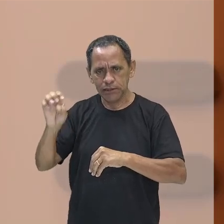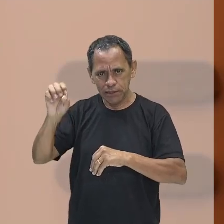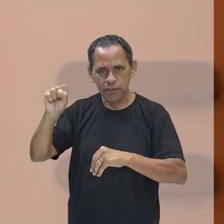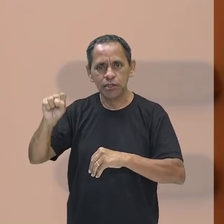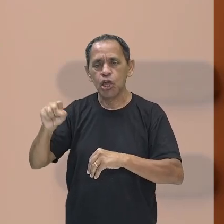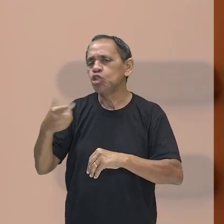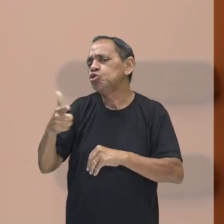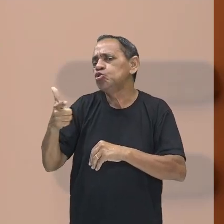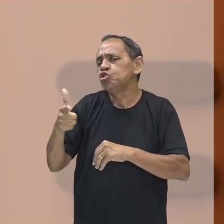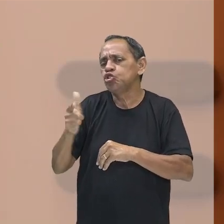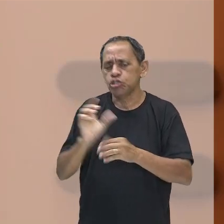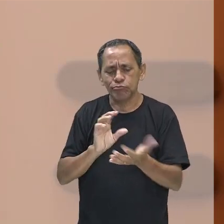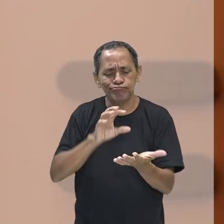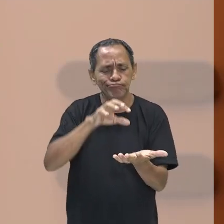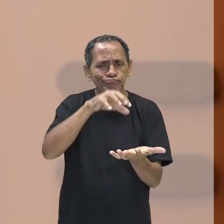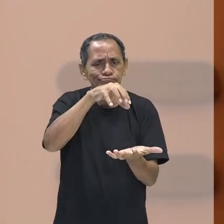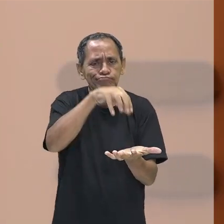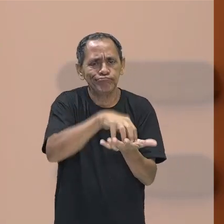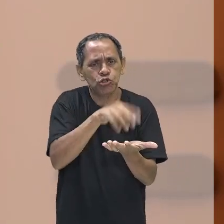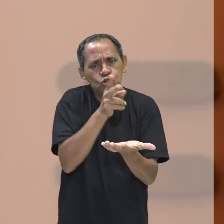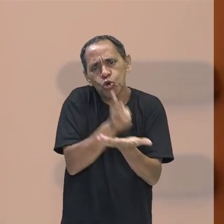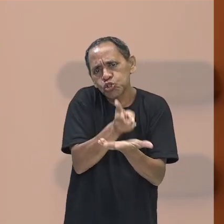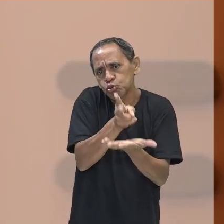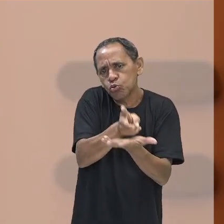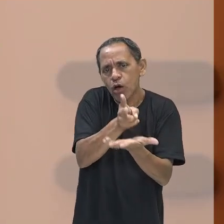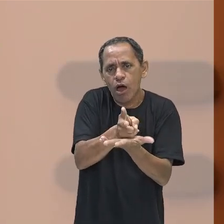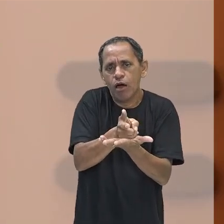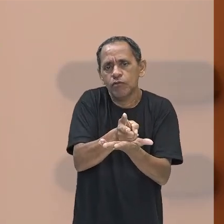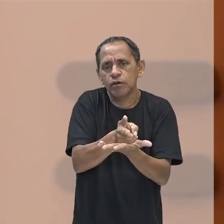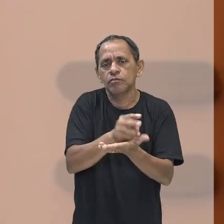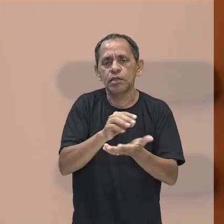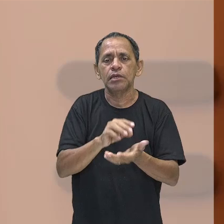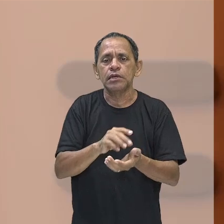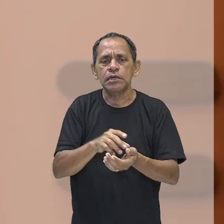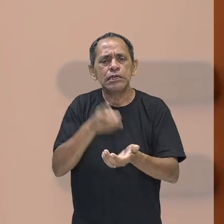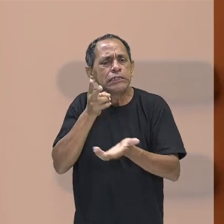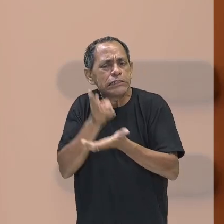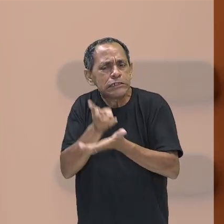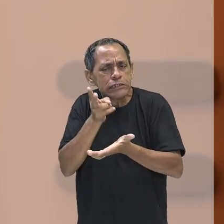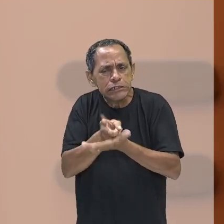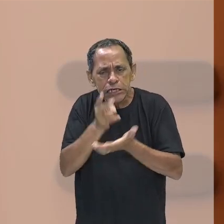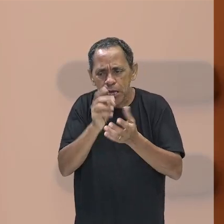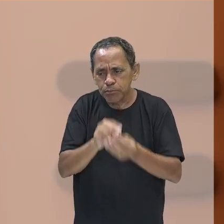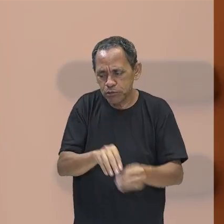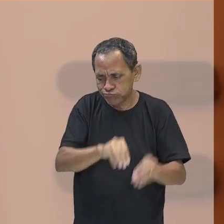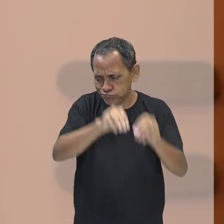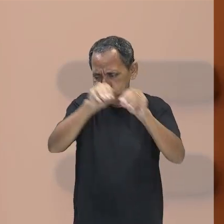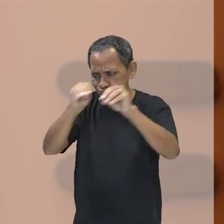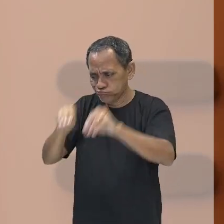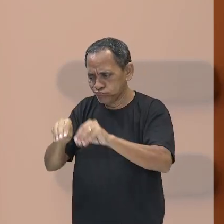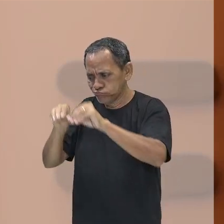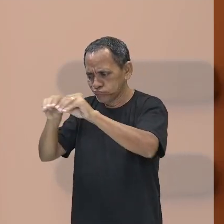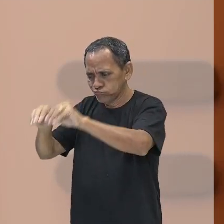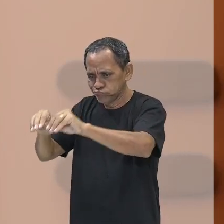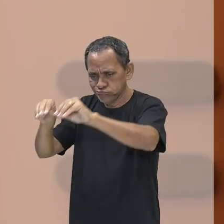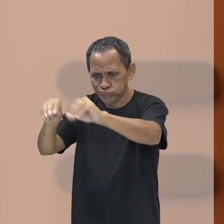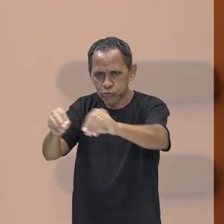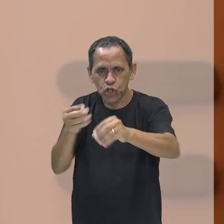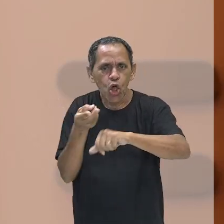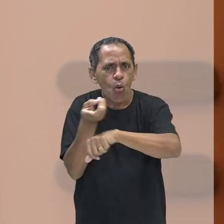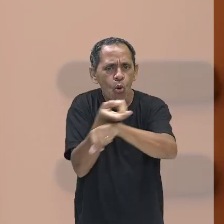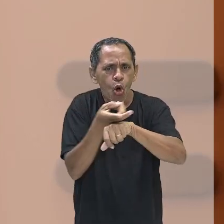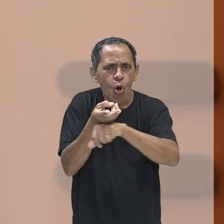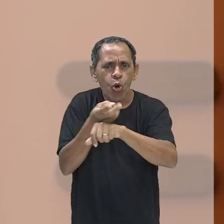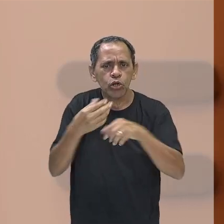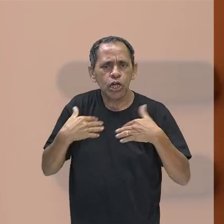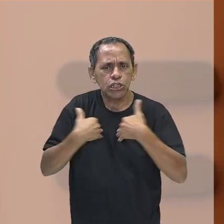fixo. Deslocavam-se de um local para o outro em busca de alimentação. A